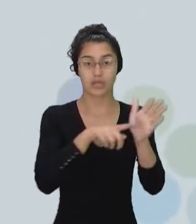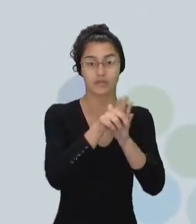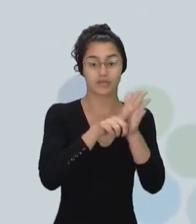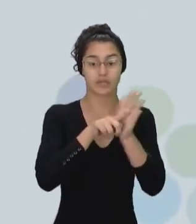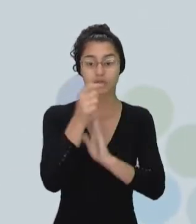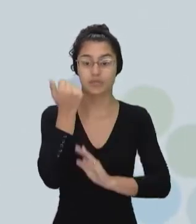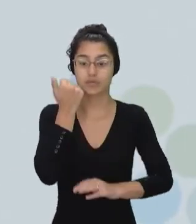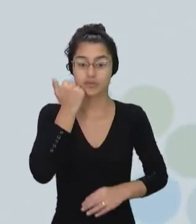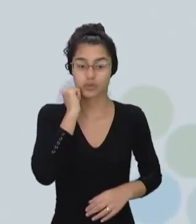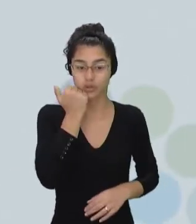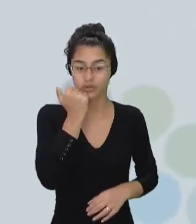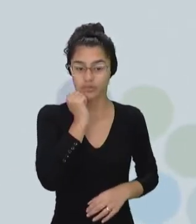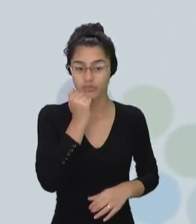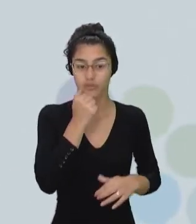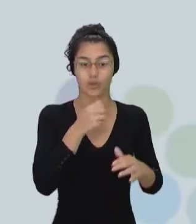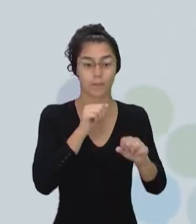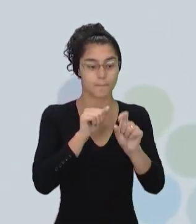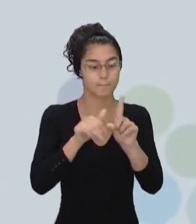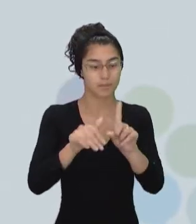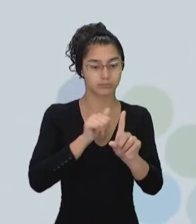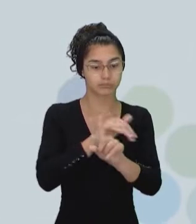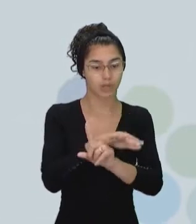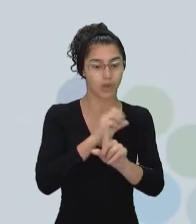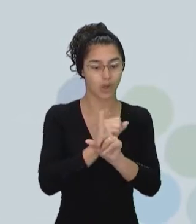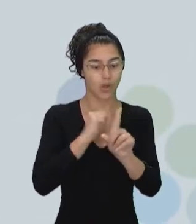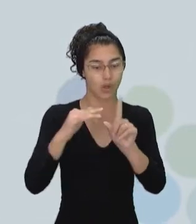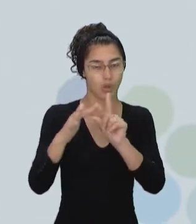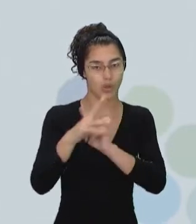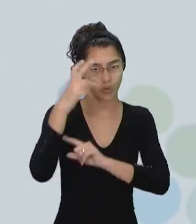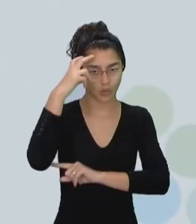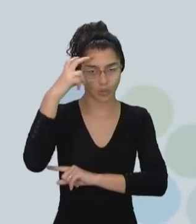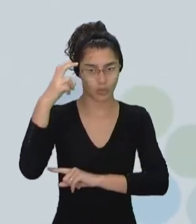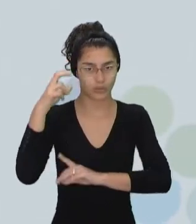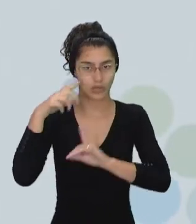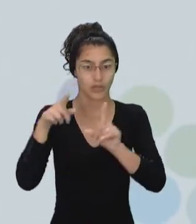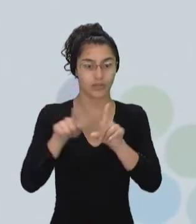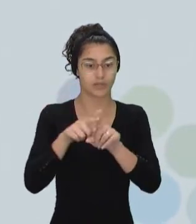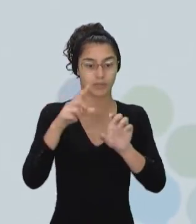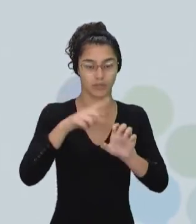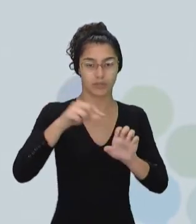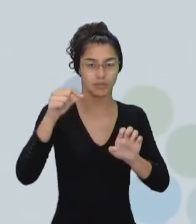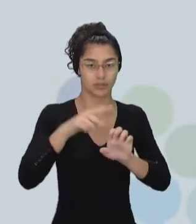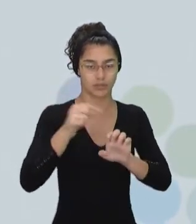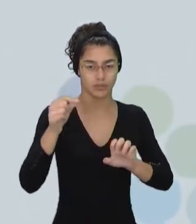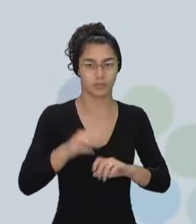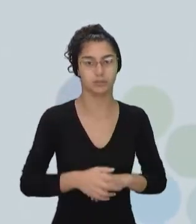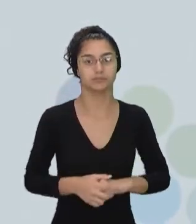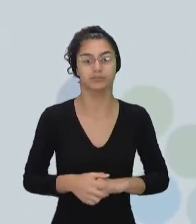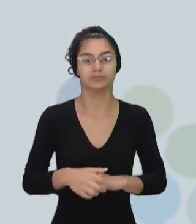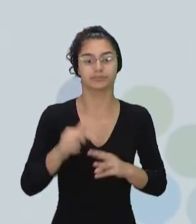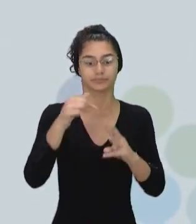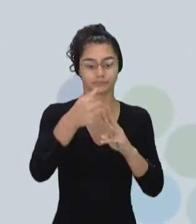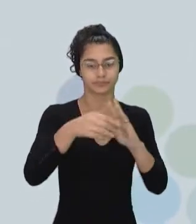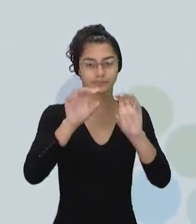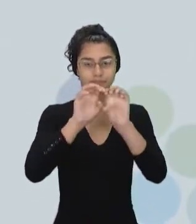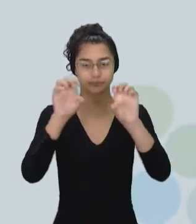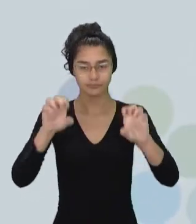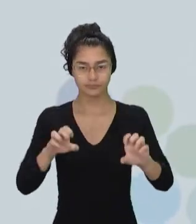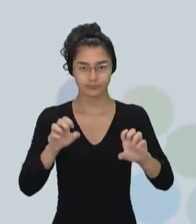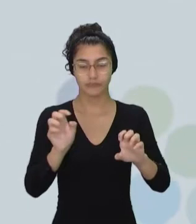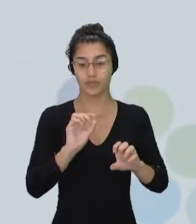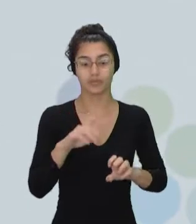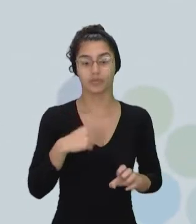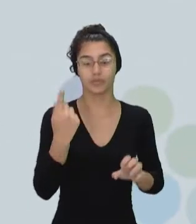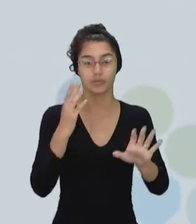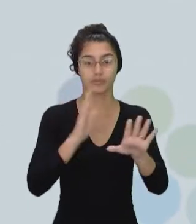investigação científica, mediação e intervenção sociocultural e empreendedorismo. Esses são os eixos que não só a